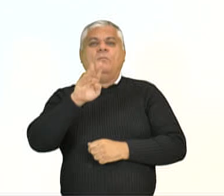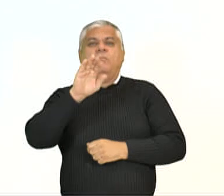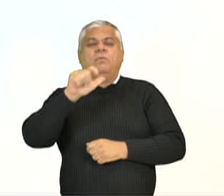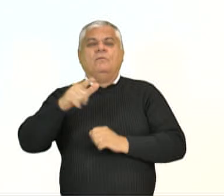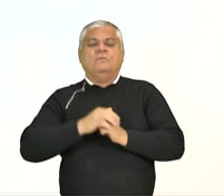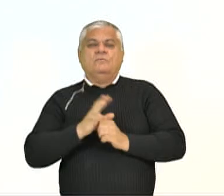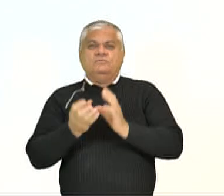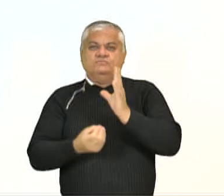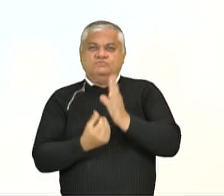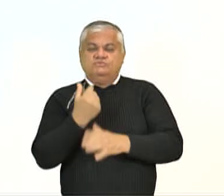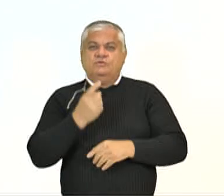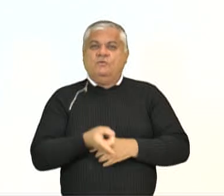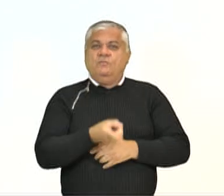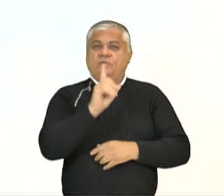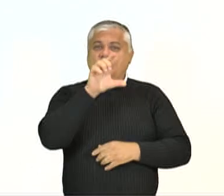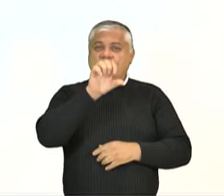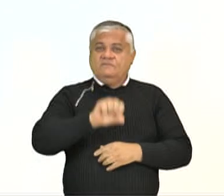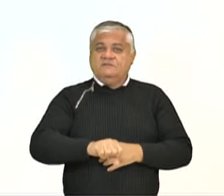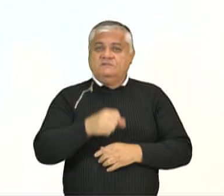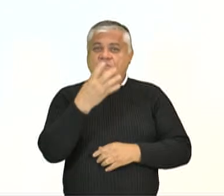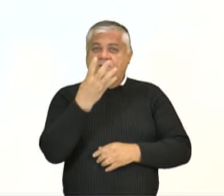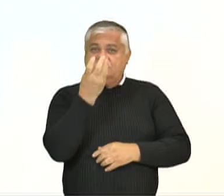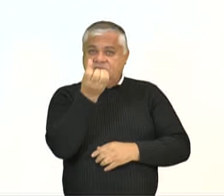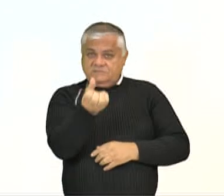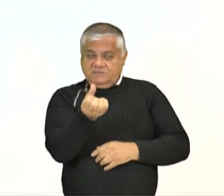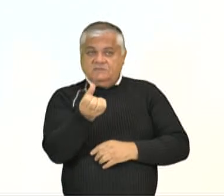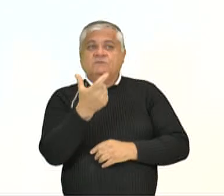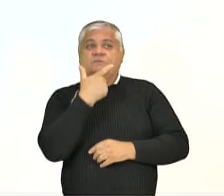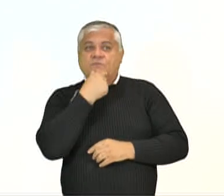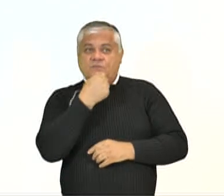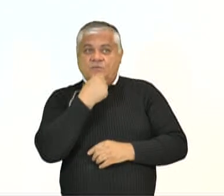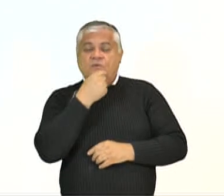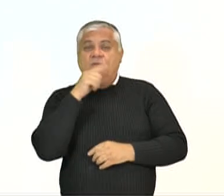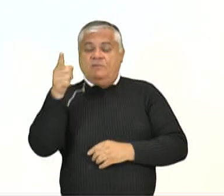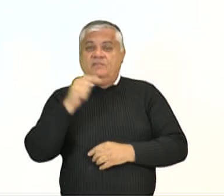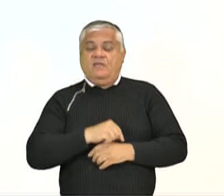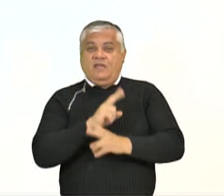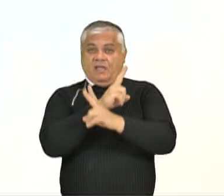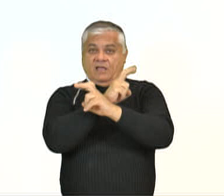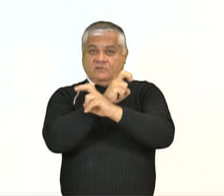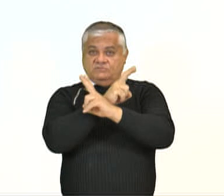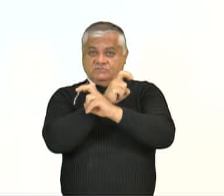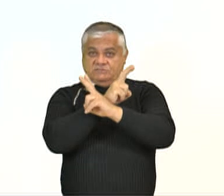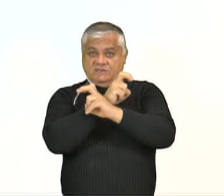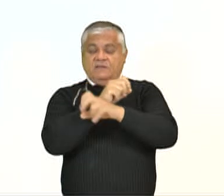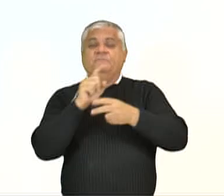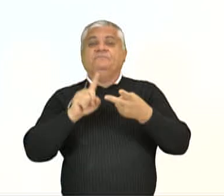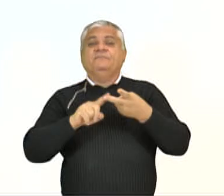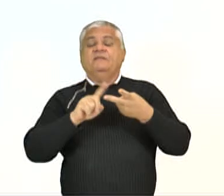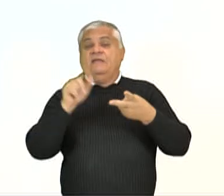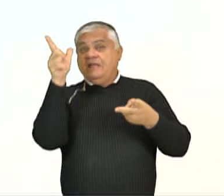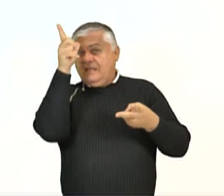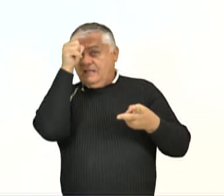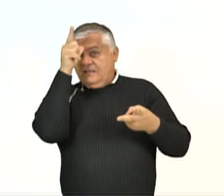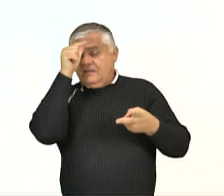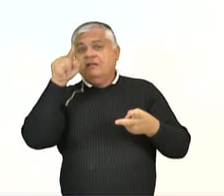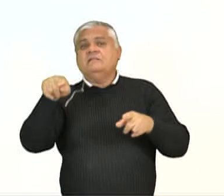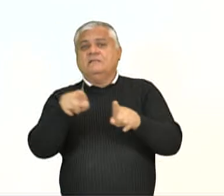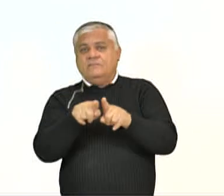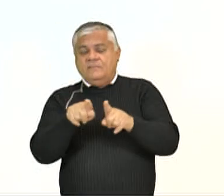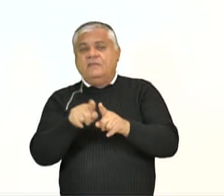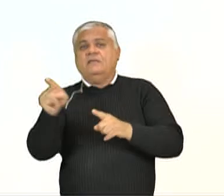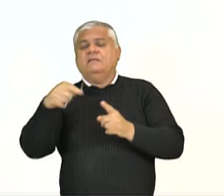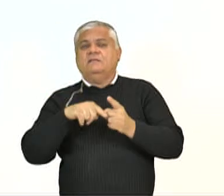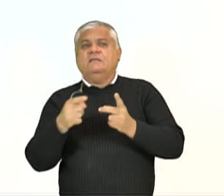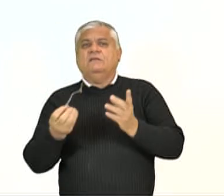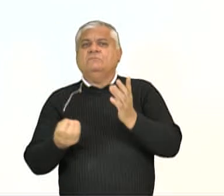em 1946 pelo austríaco Hans Lorenzen e o alemão Sepp Handley. Tinha como